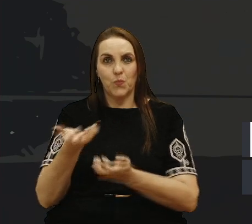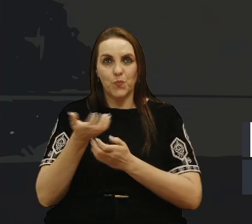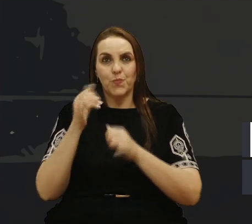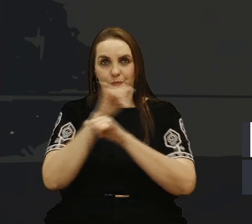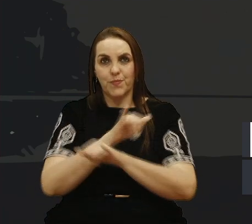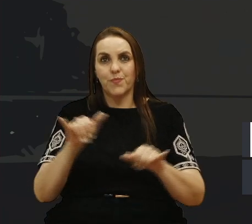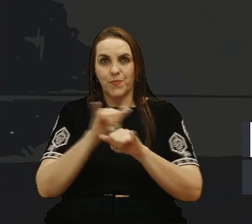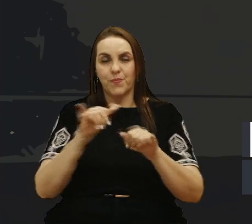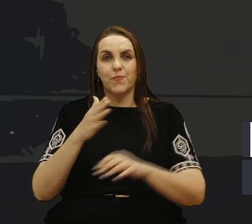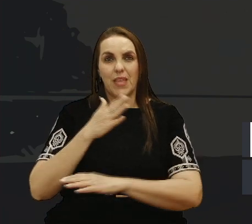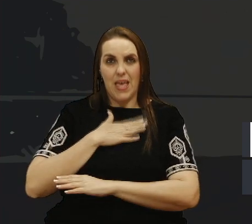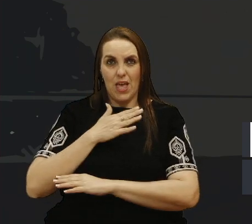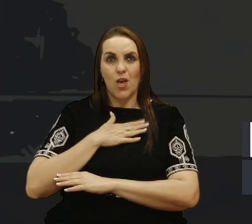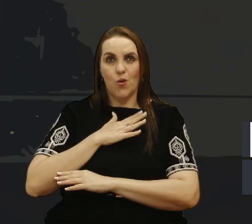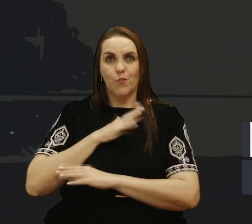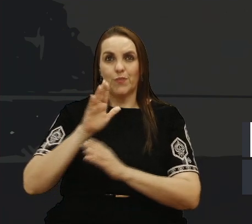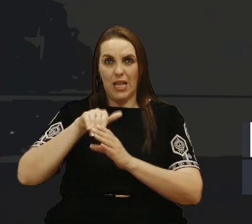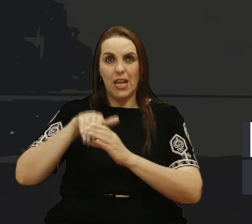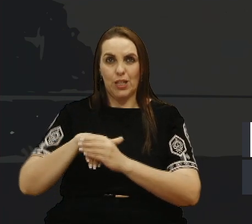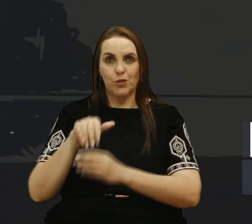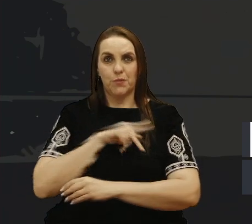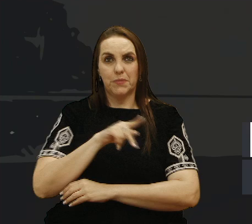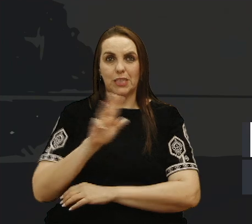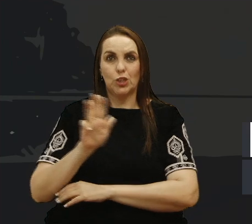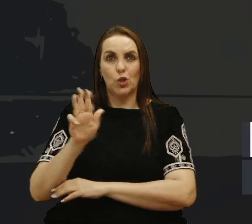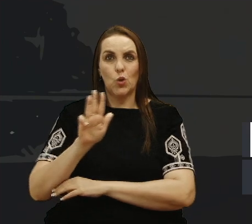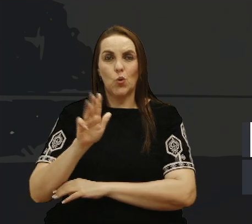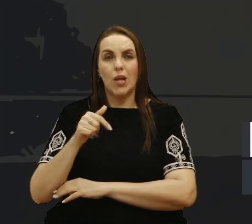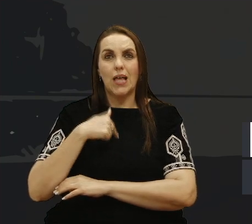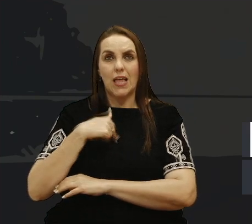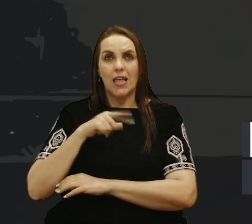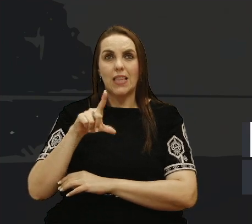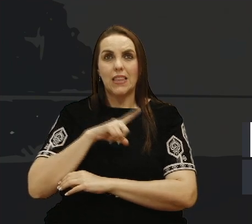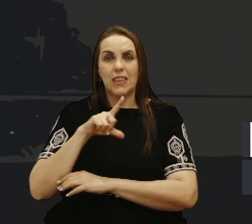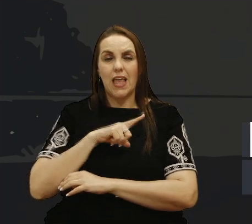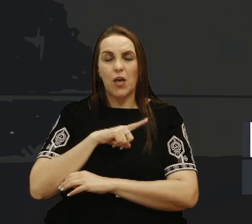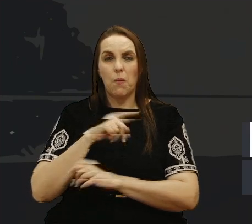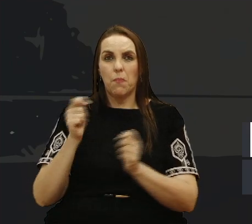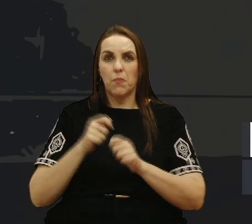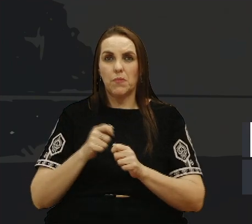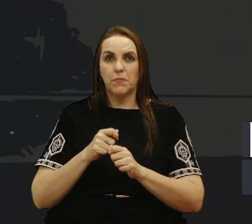que eu, eleitor do presidente Lula, tenho como proteína a